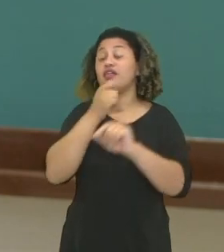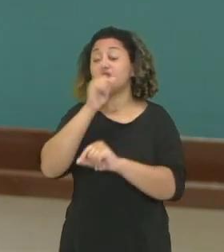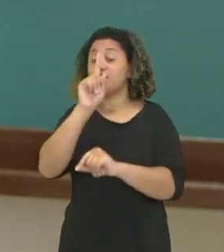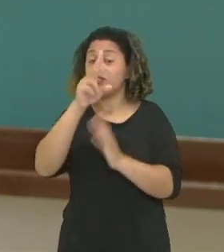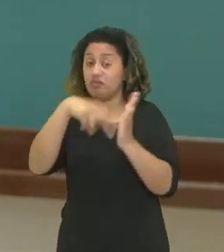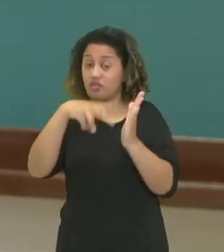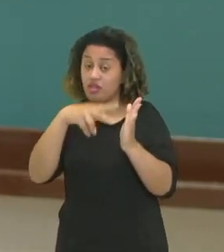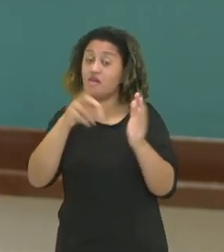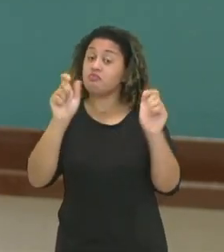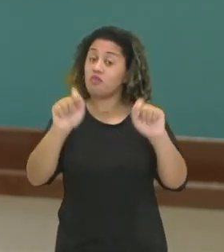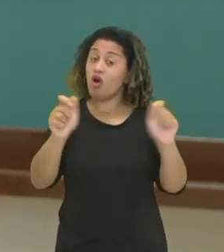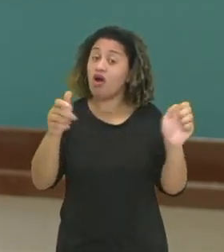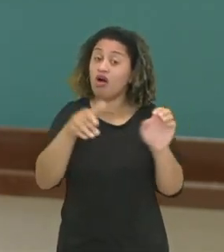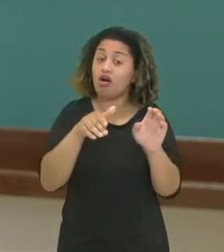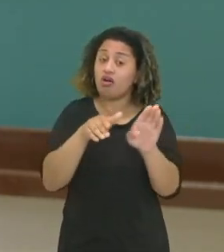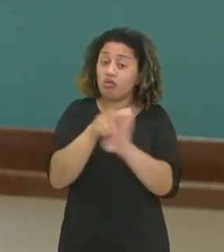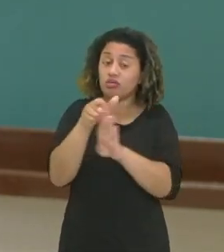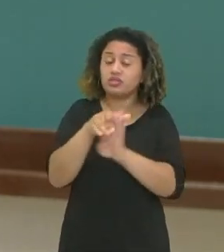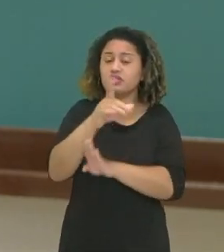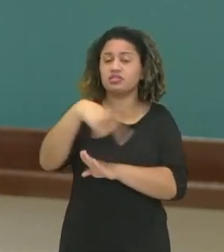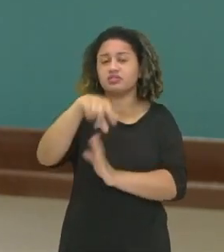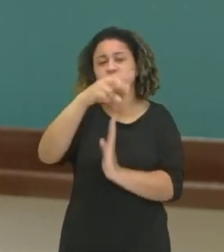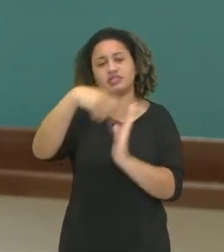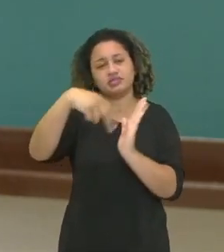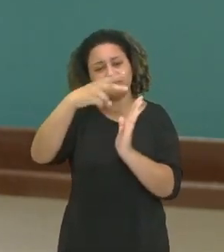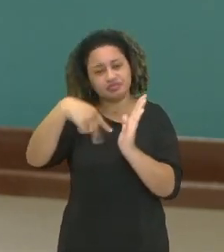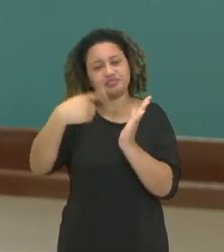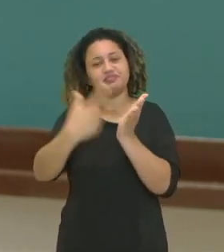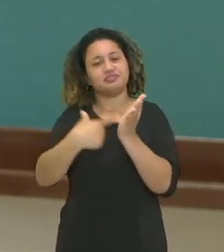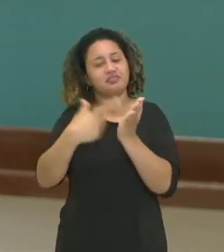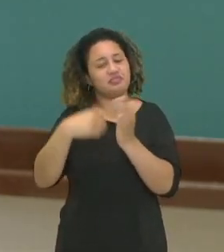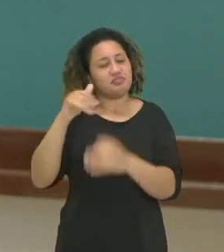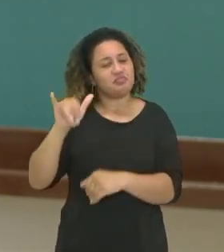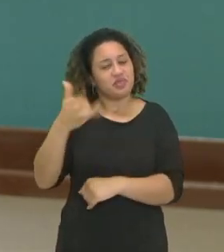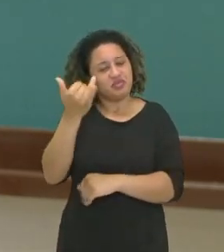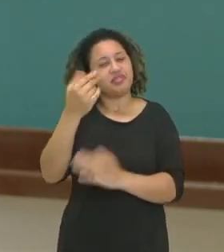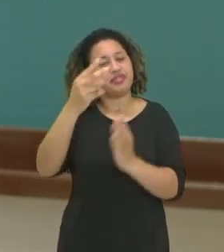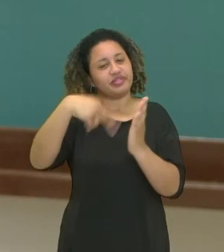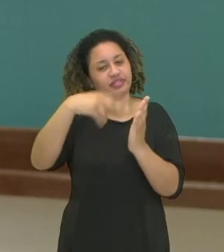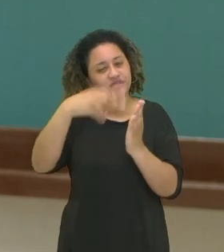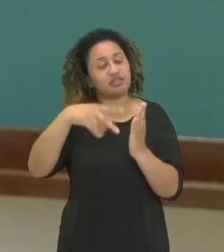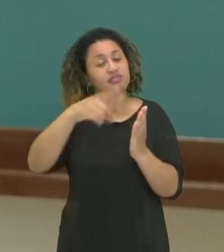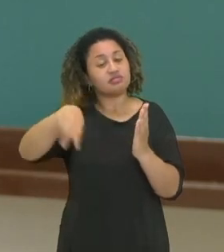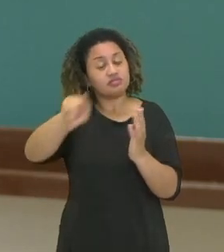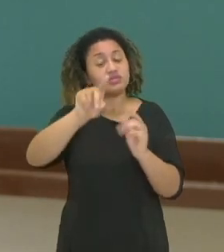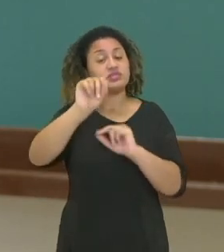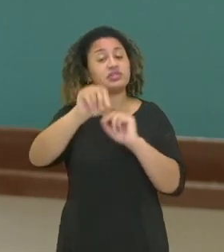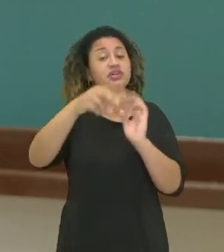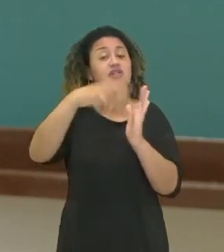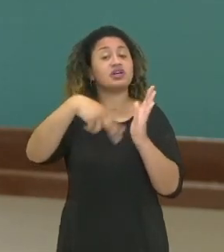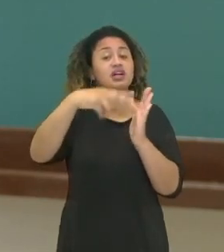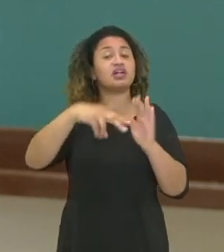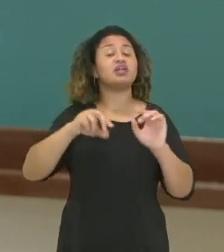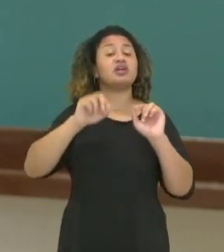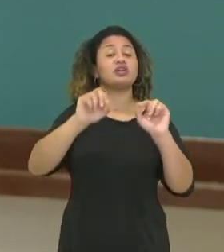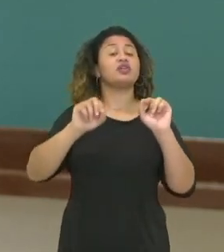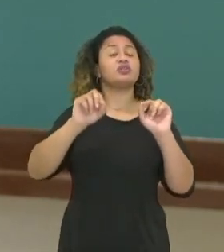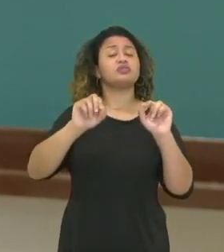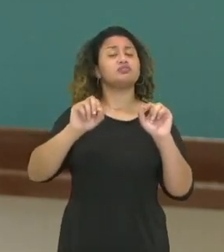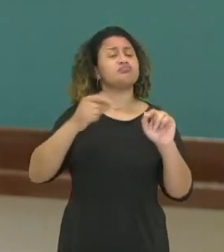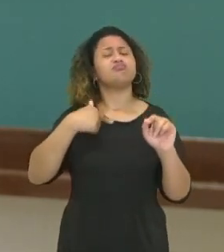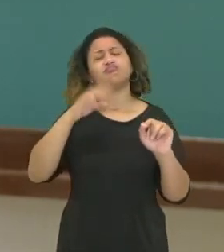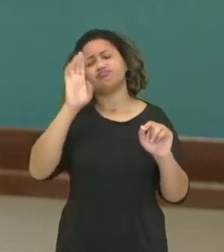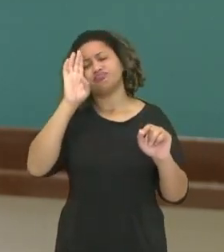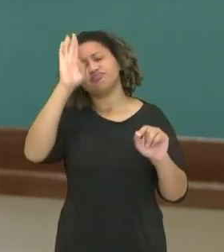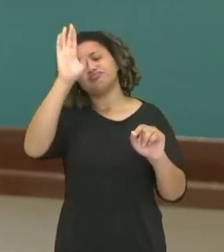tem a oportunidade de estar em contato com esta obra, aproveite para ler. Você vai estar lendo um dos ícones da